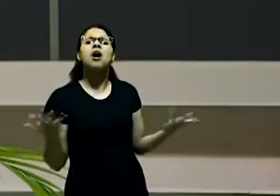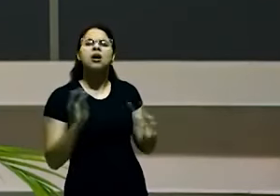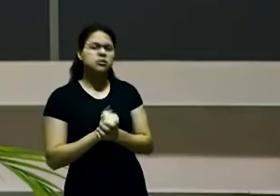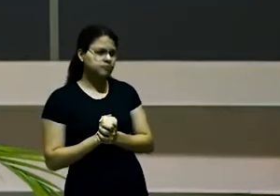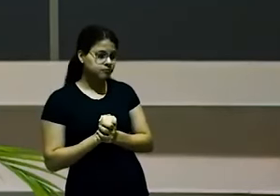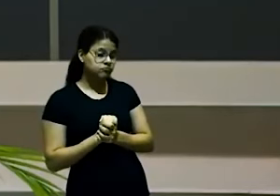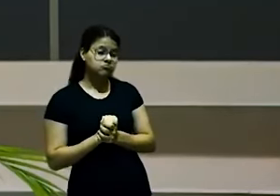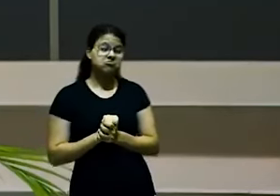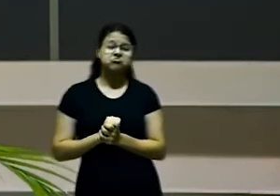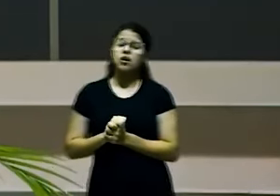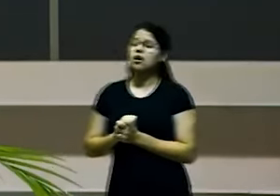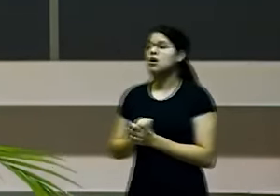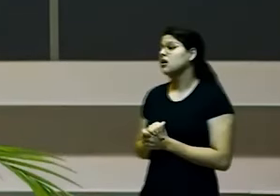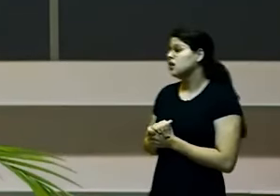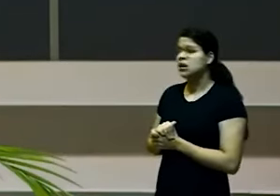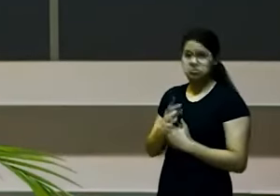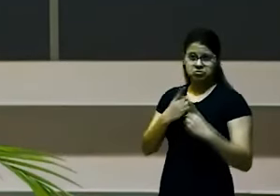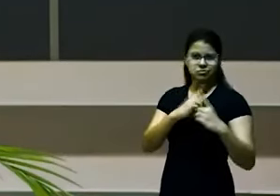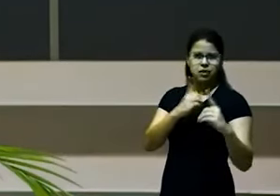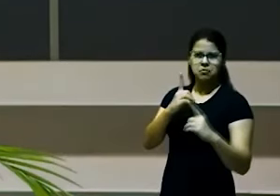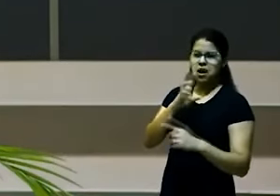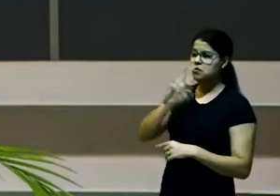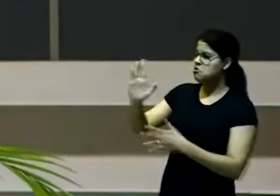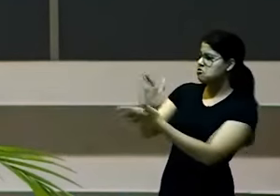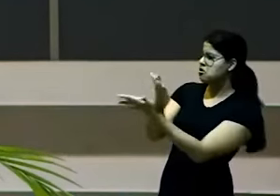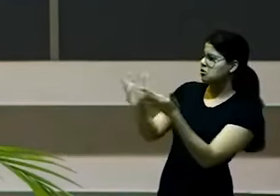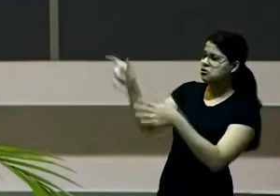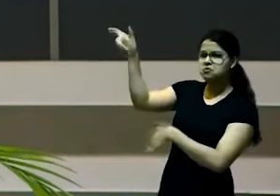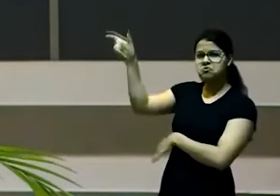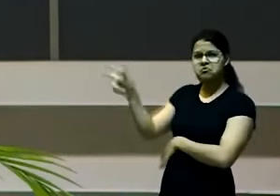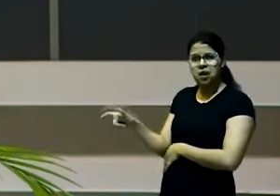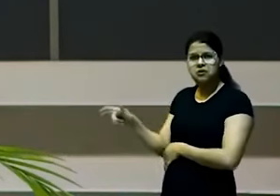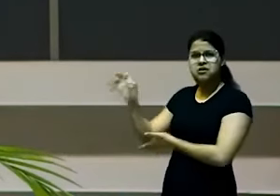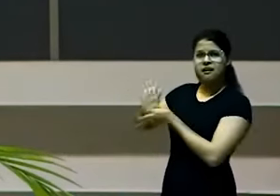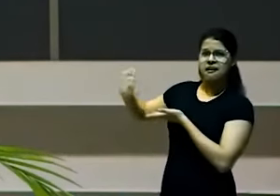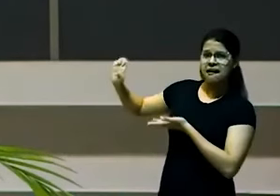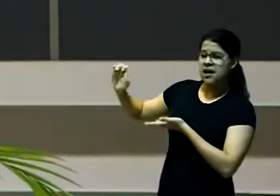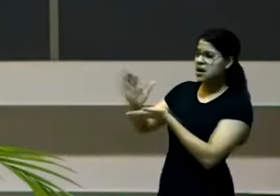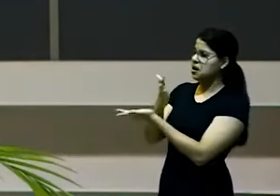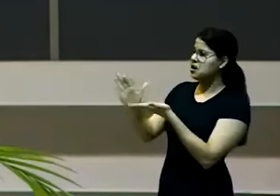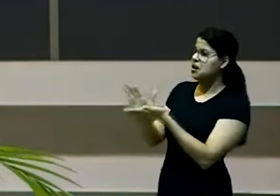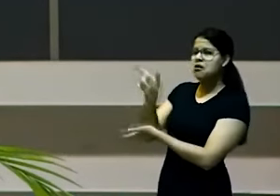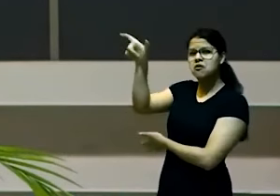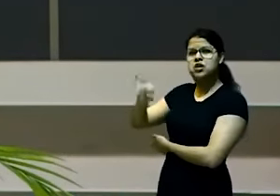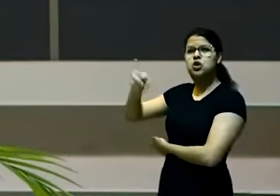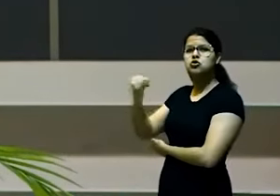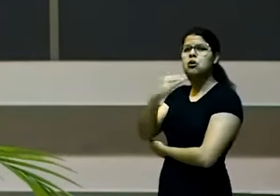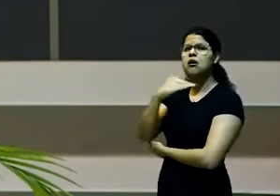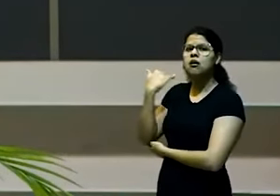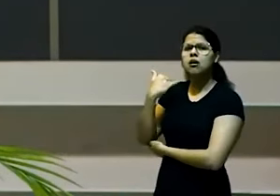é Elias outros dizem que tu és João Batista E aí Jesus olha e diz e